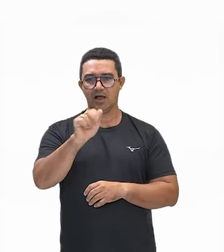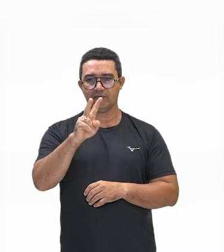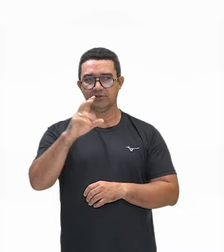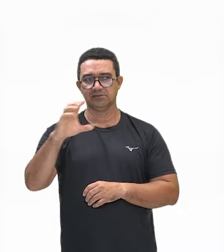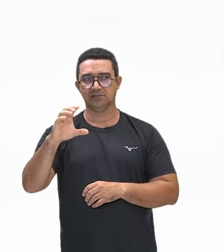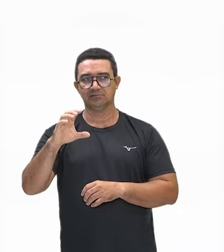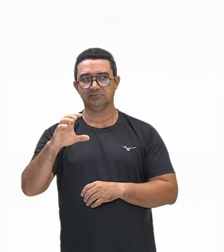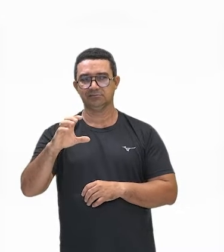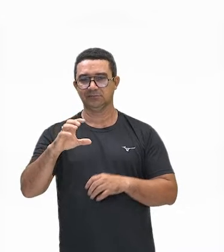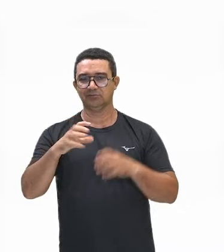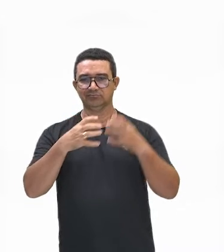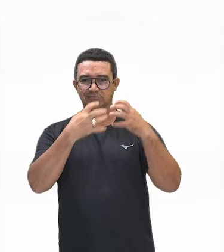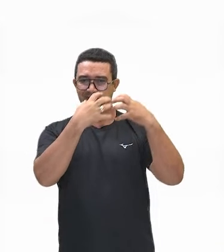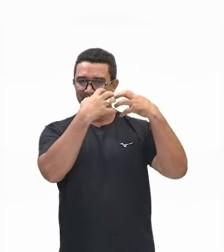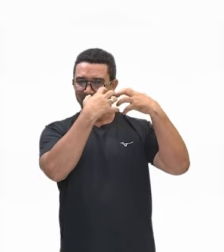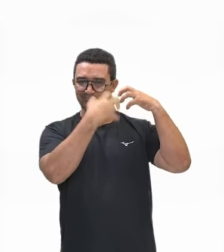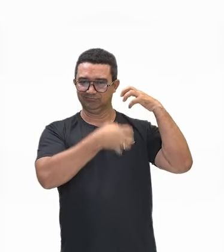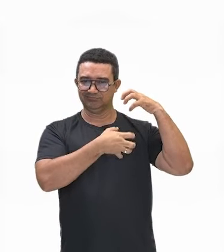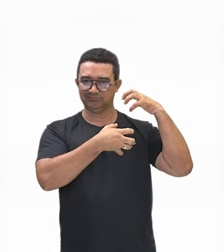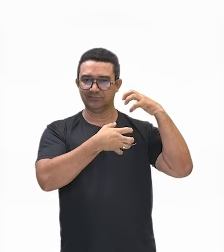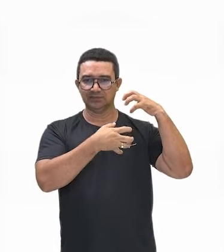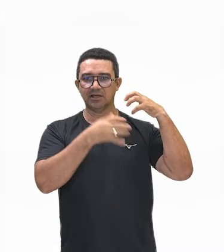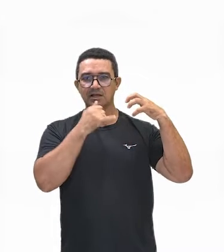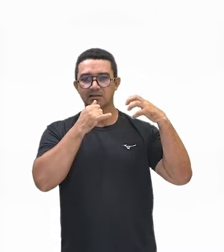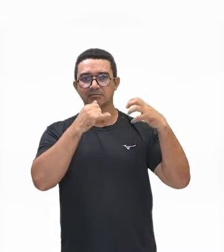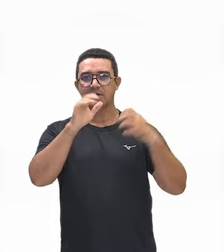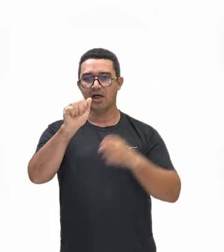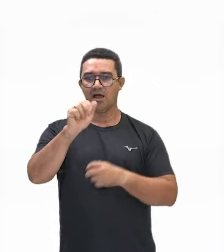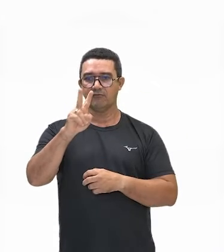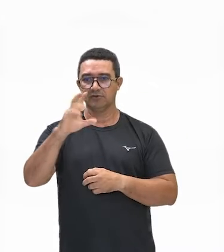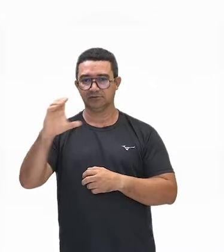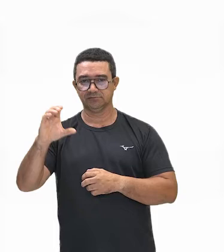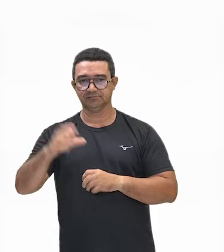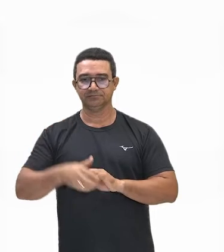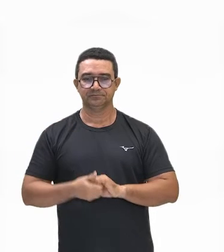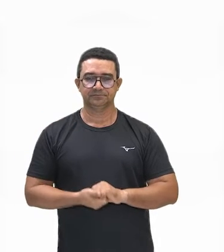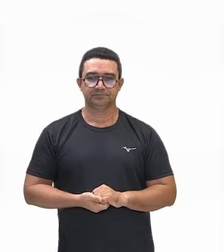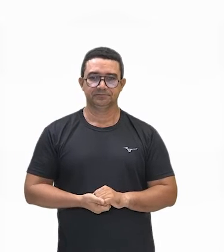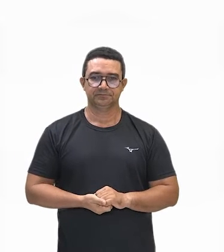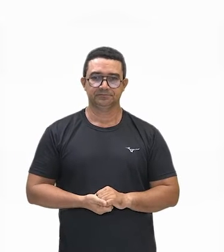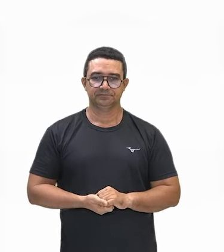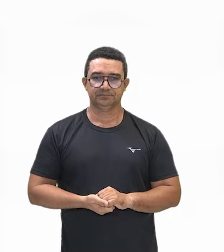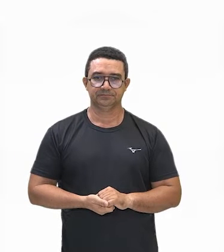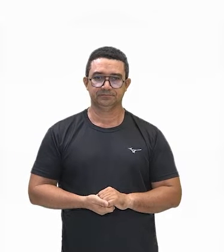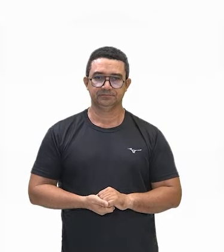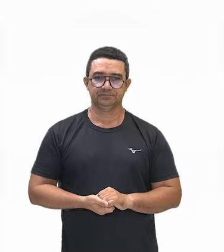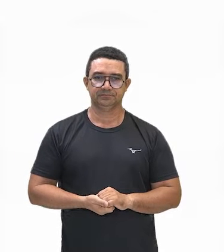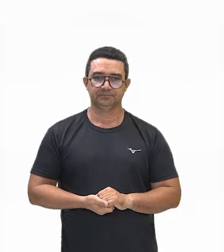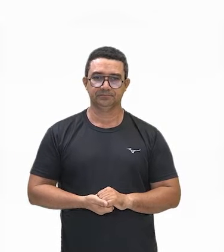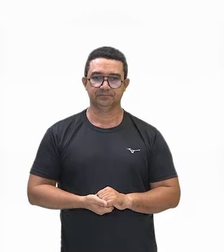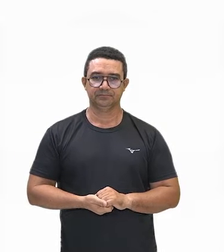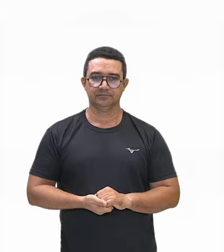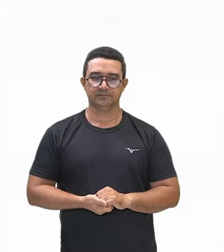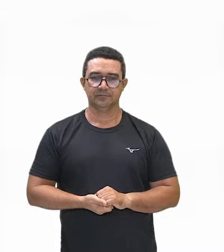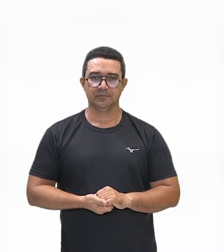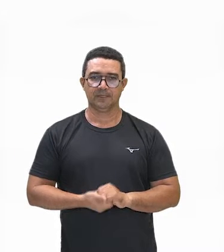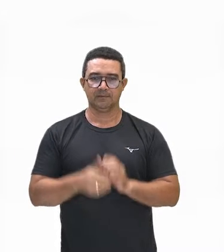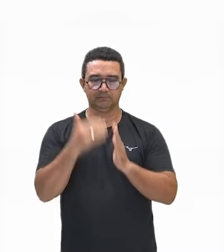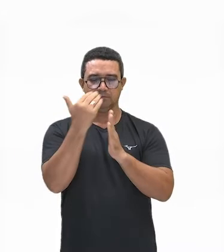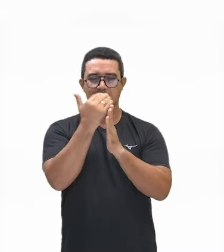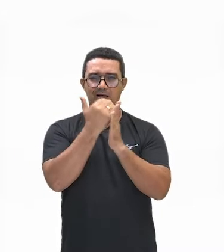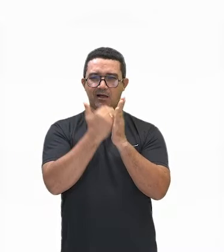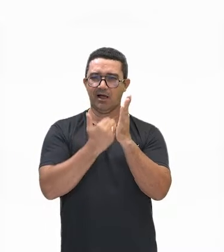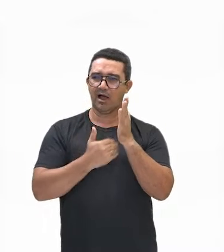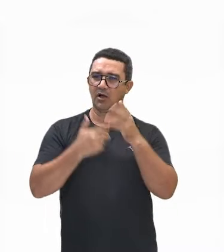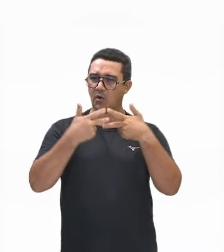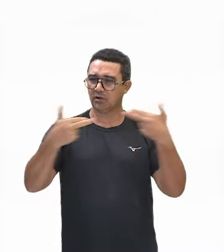mood, irritability, increased aggression, depression, kidney damage, heart attack and